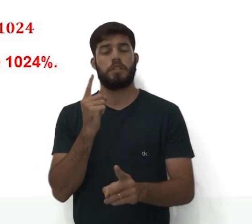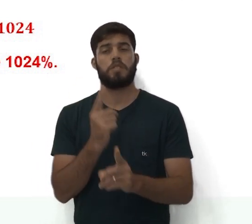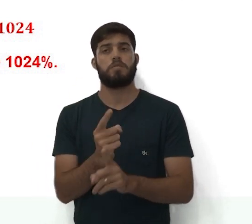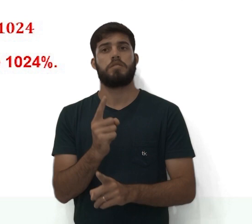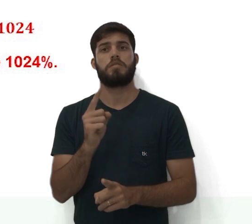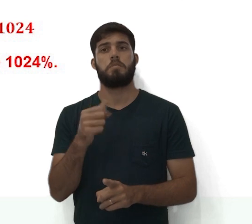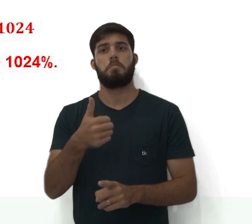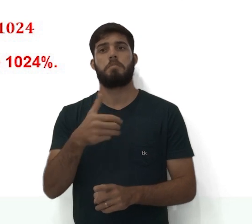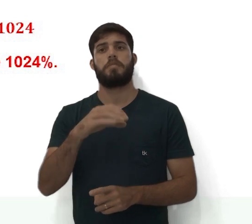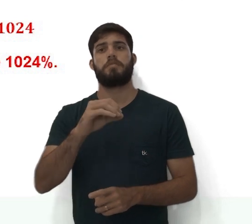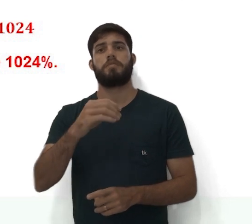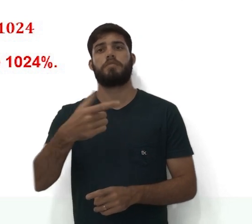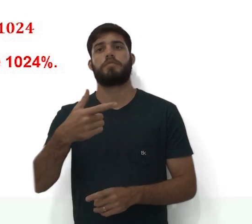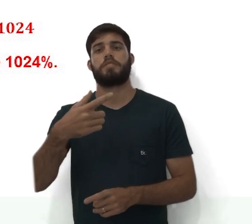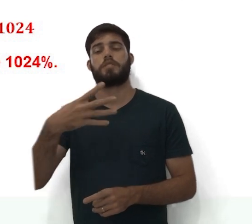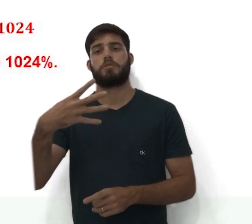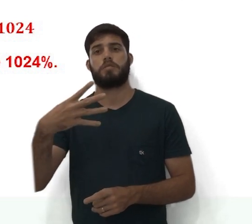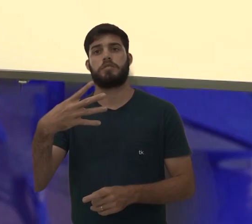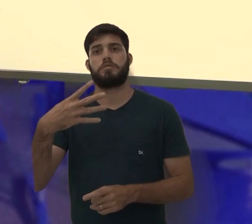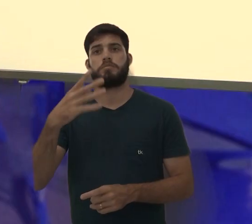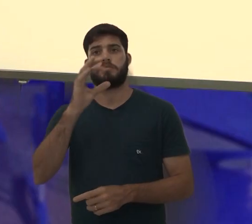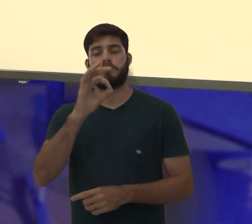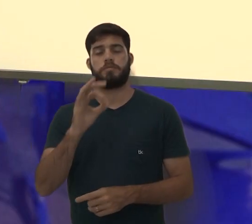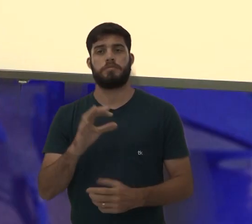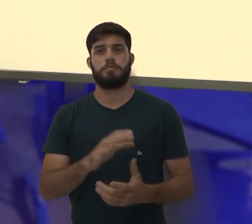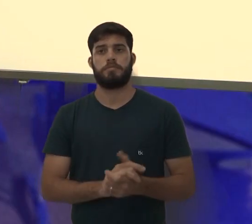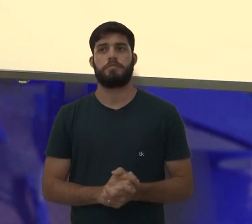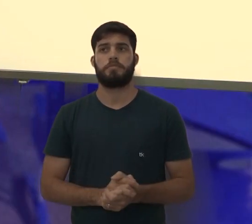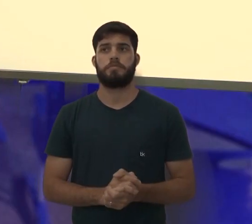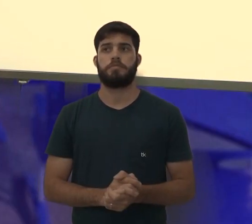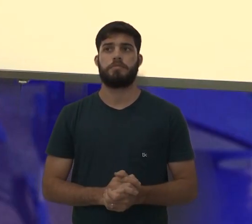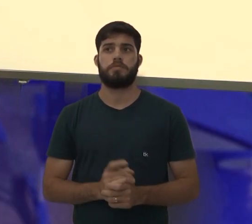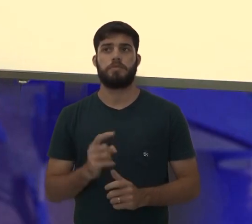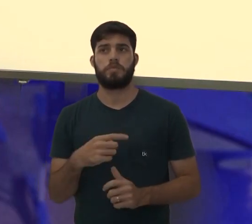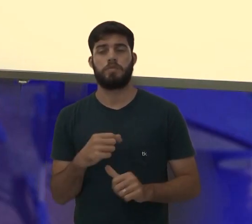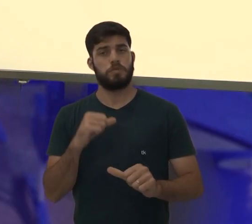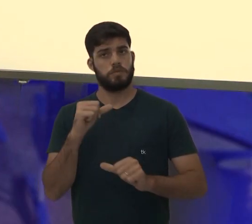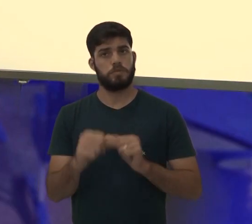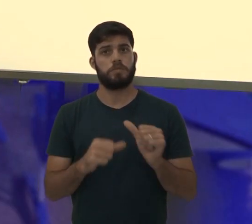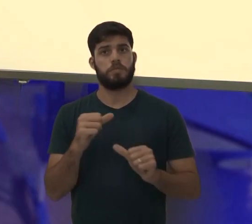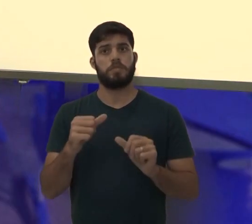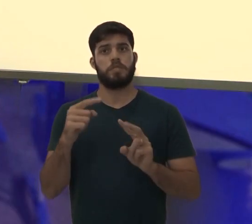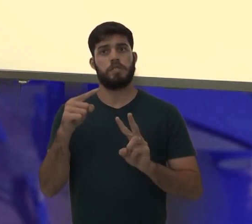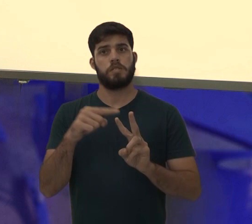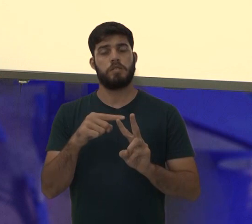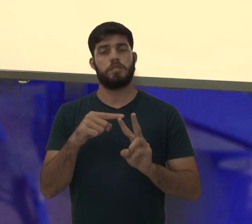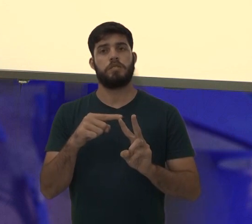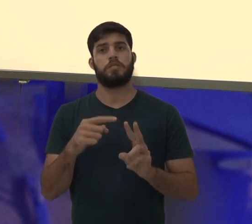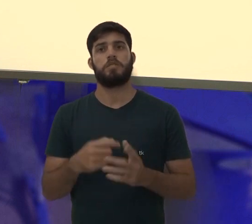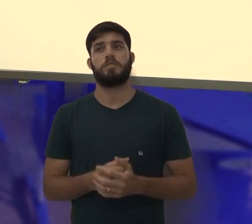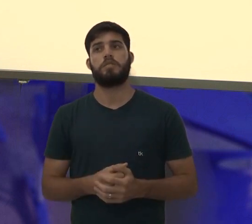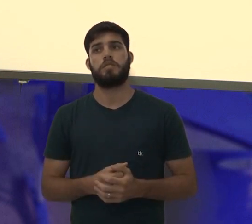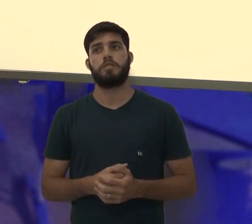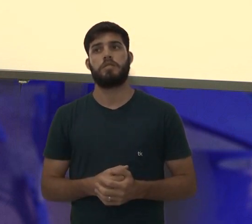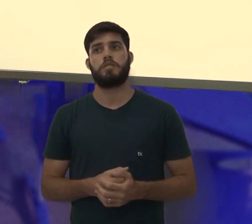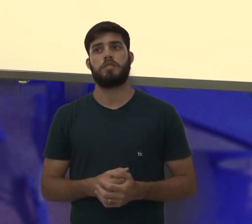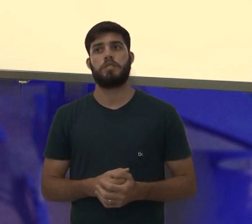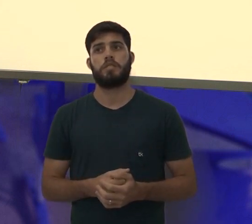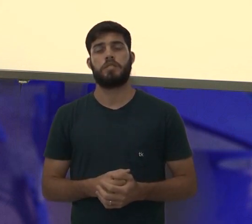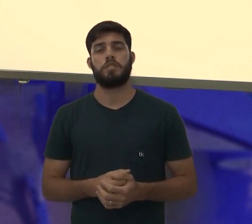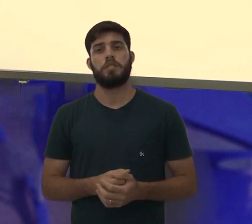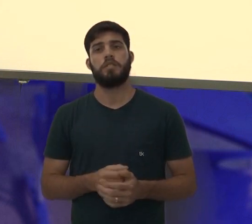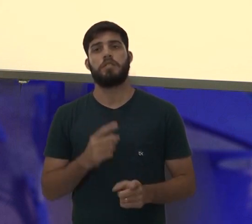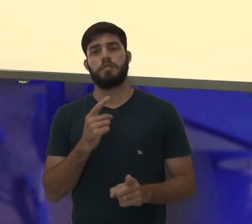encontraríamos 1024, não é? Transformamos a nossa potência com expoente fracionário em uma raiz, extraímos essa